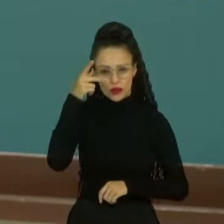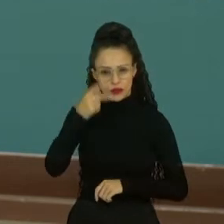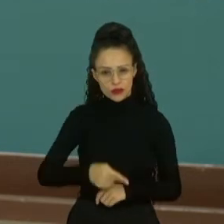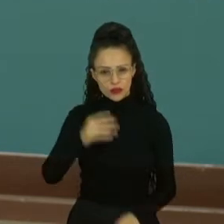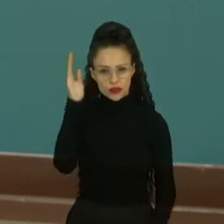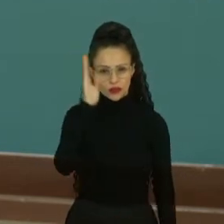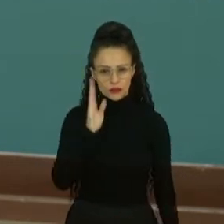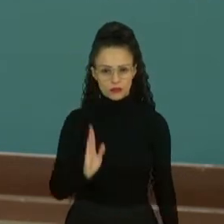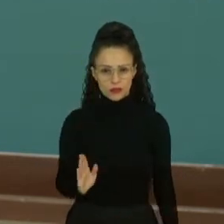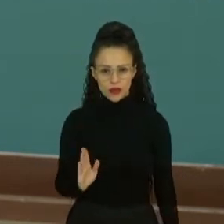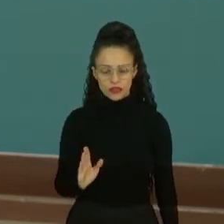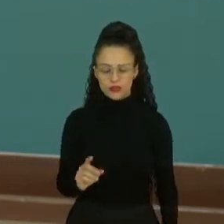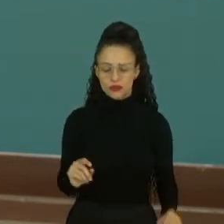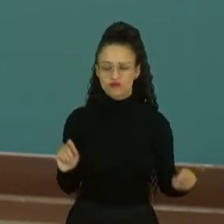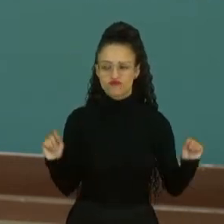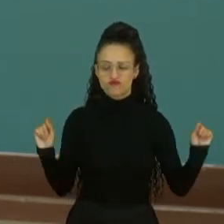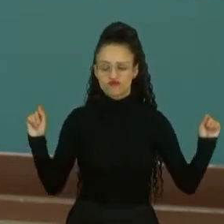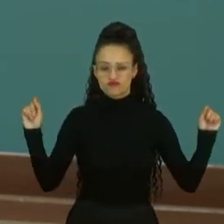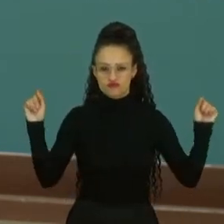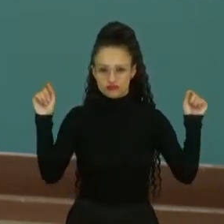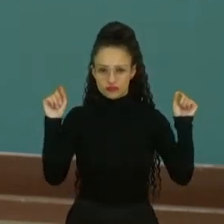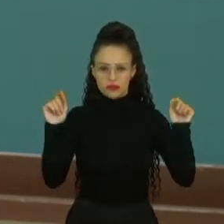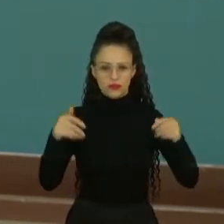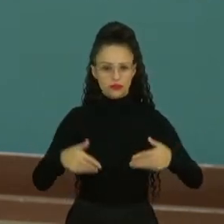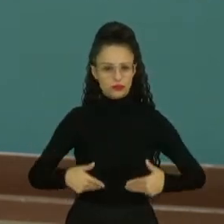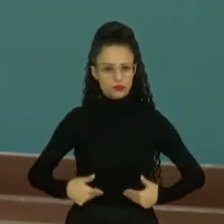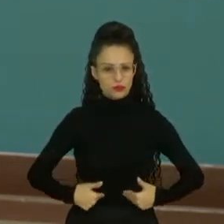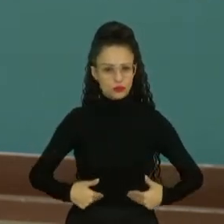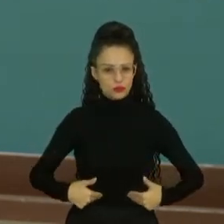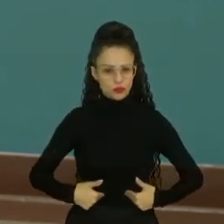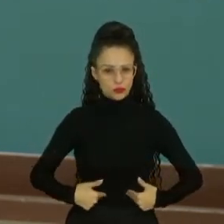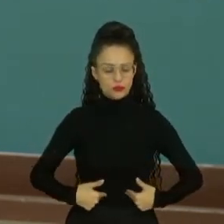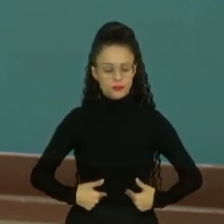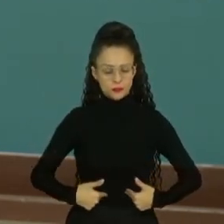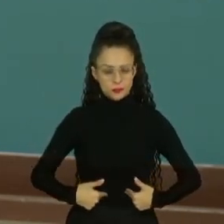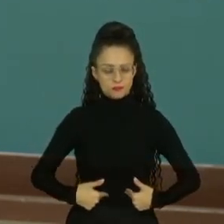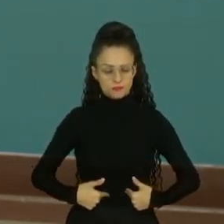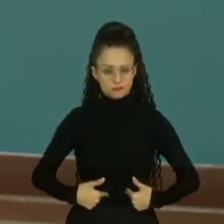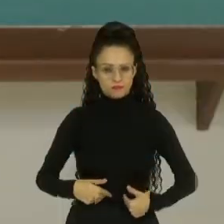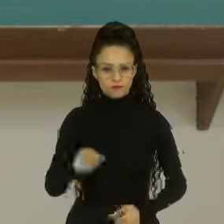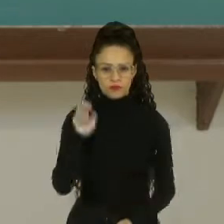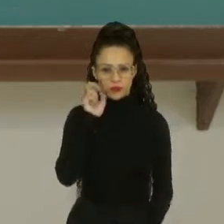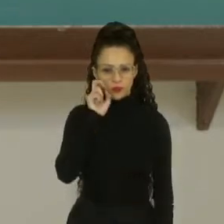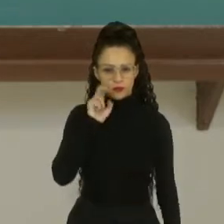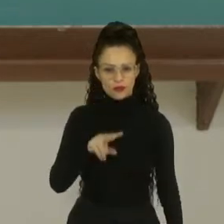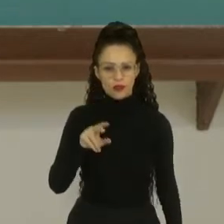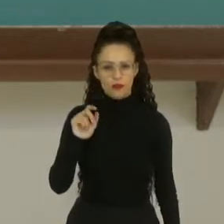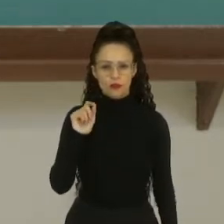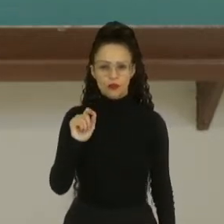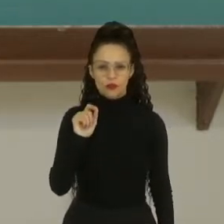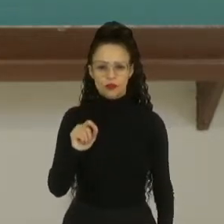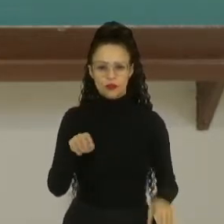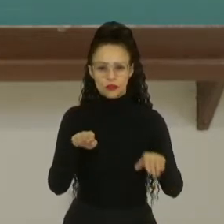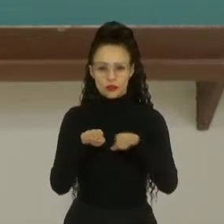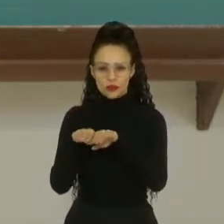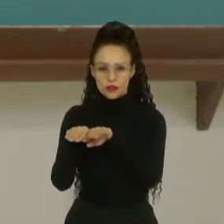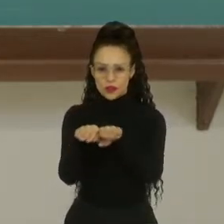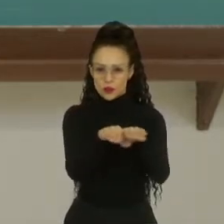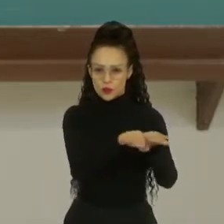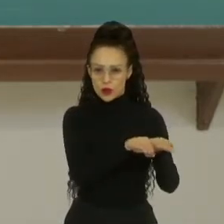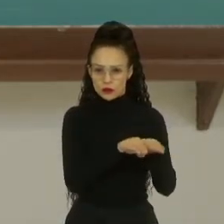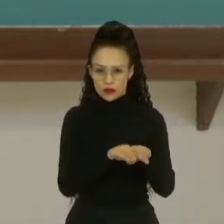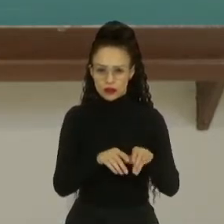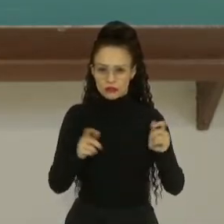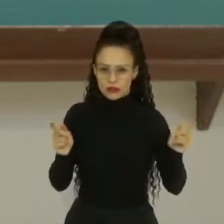país quanto em vários outros aí, que estão passando fome, né? Então, nós vemos, assim, que a igualdade de condições,